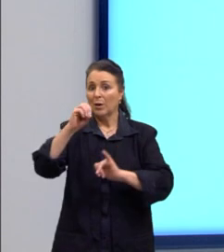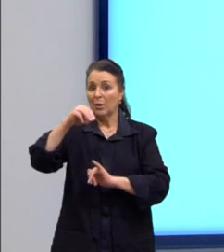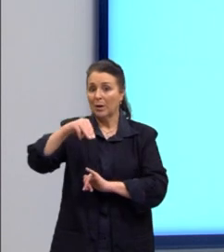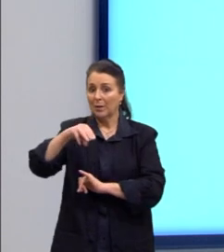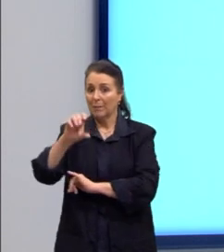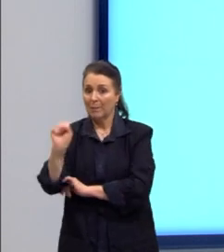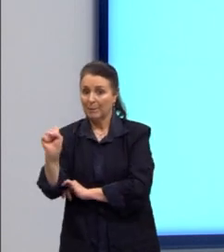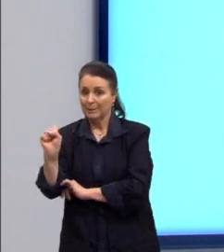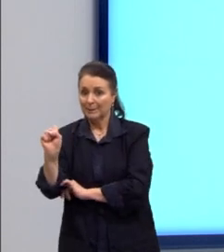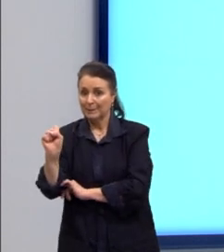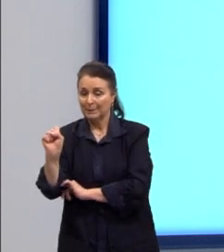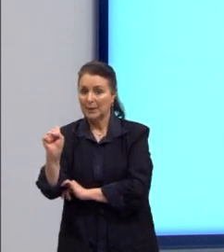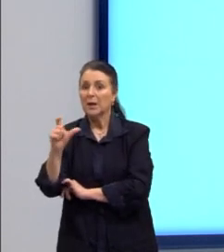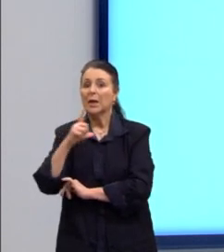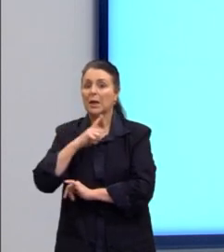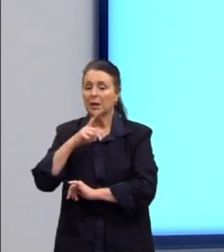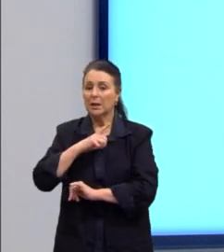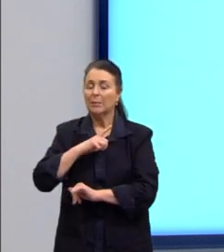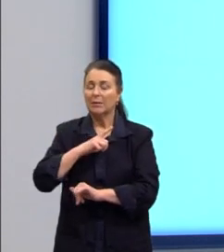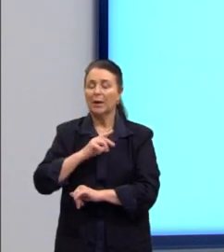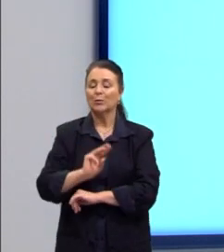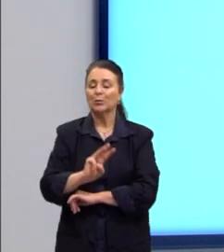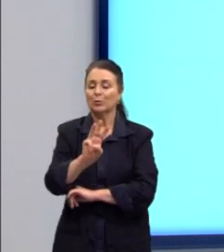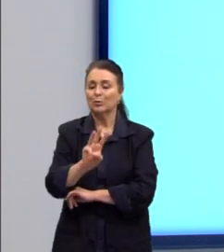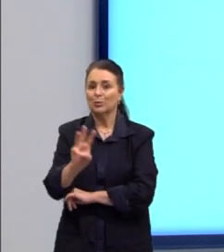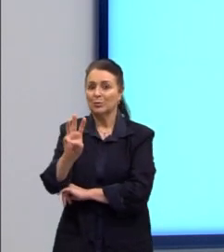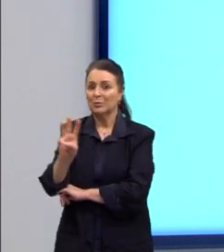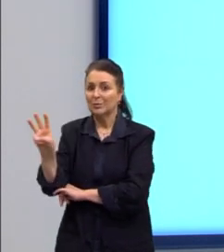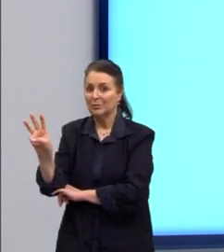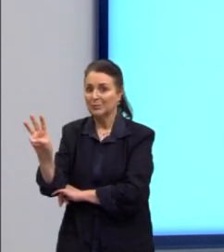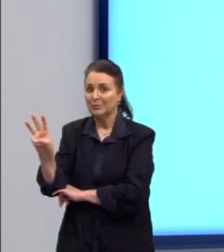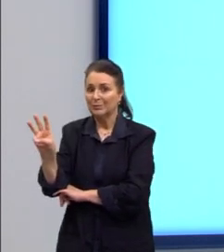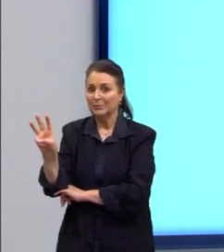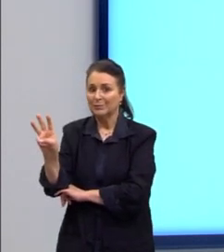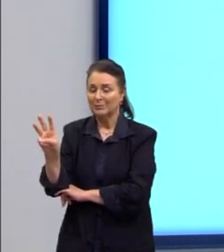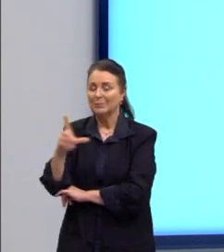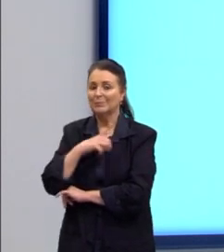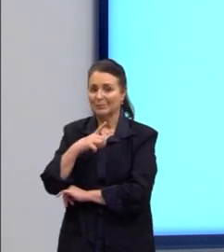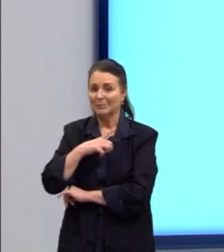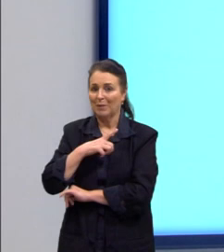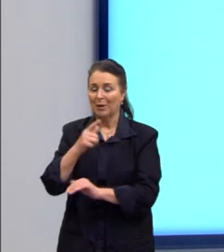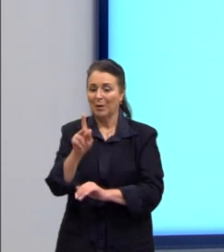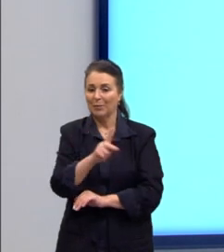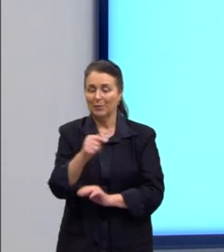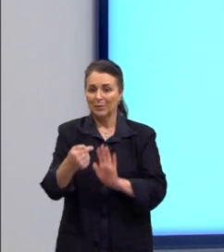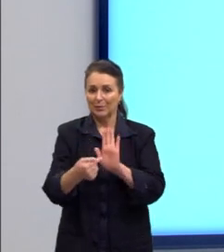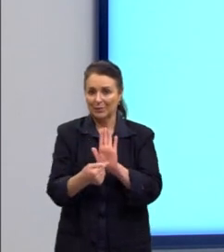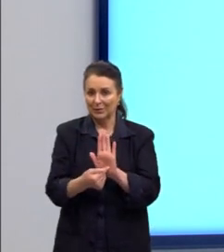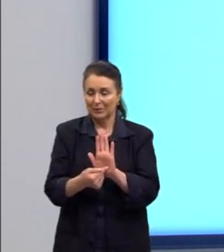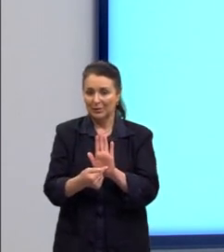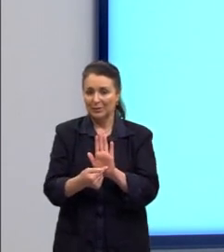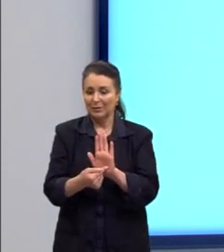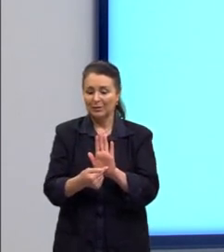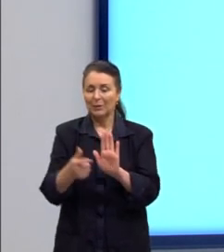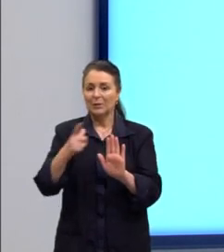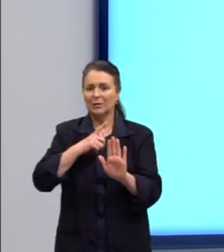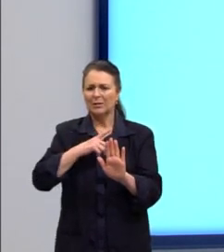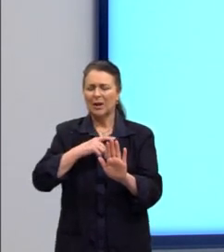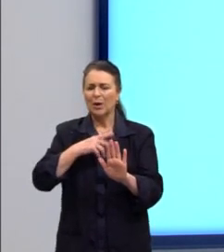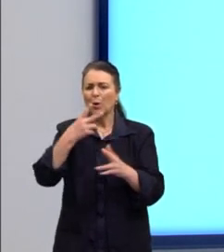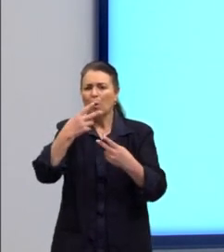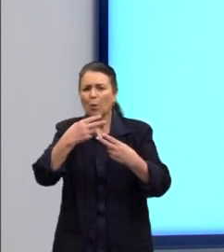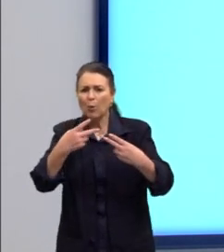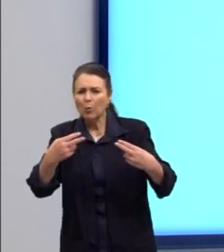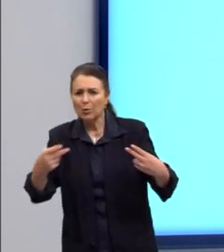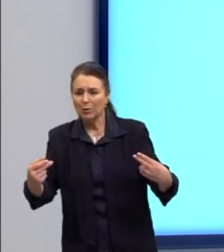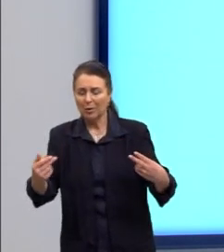da OMS e está disponível também tem o endereço aqui do site então aqui a gente tem outros recursos